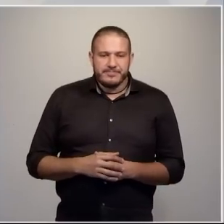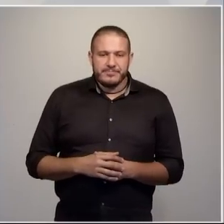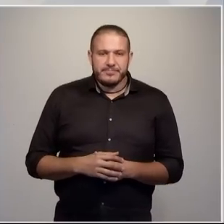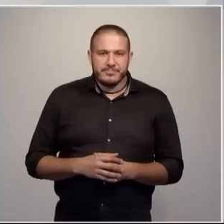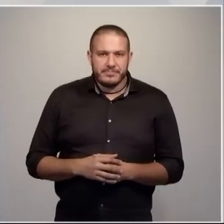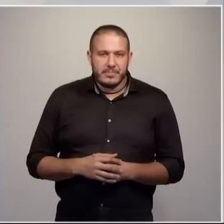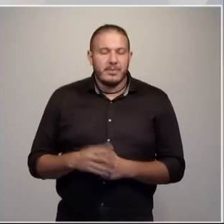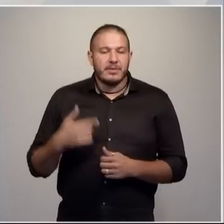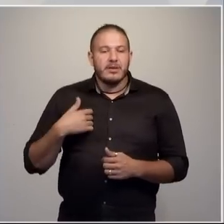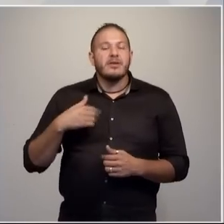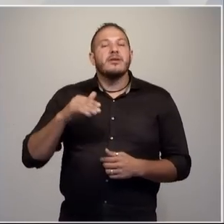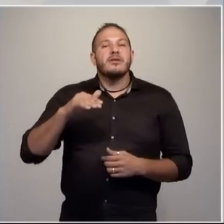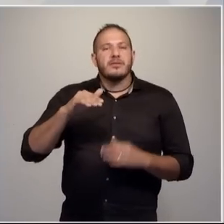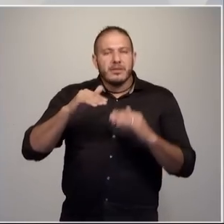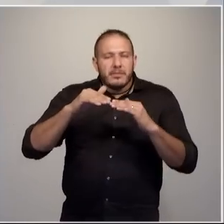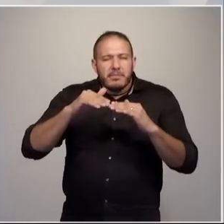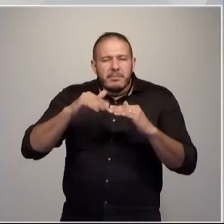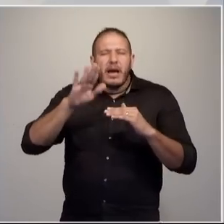é maior que zero,